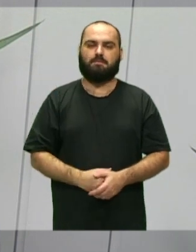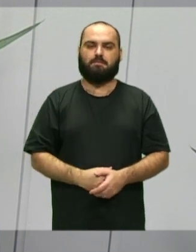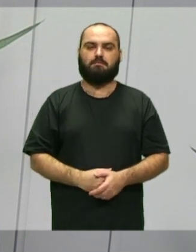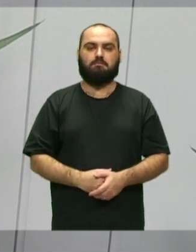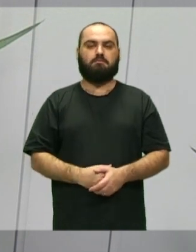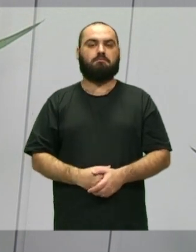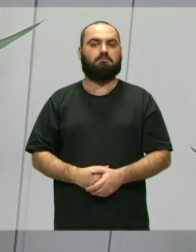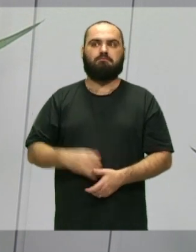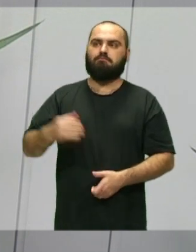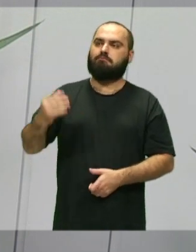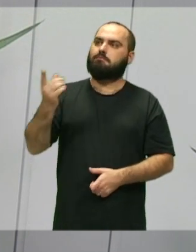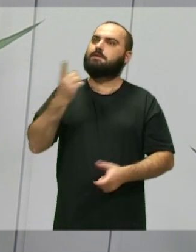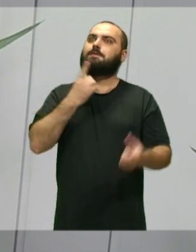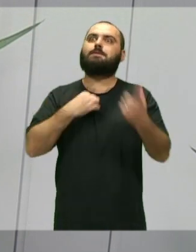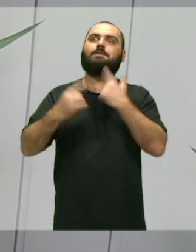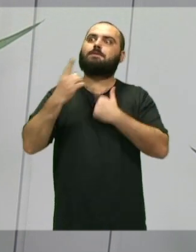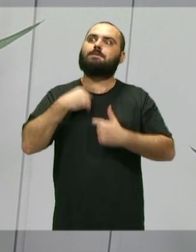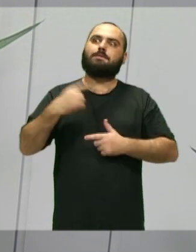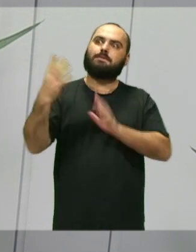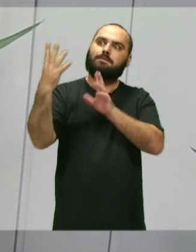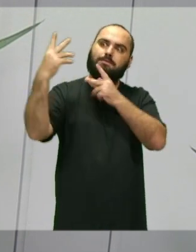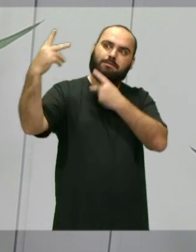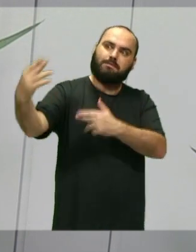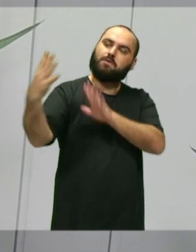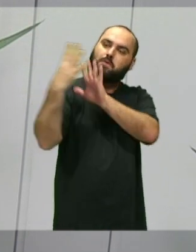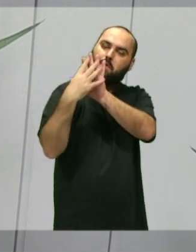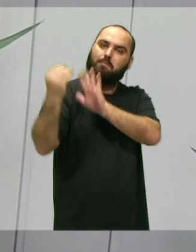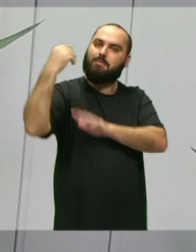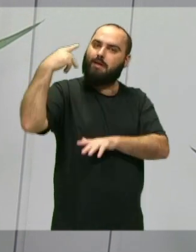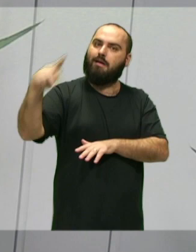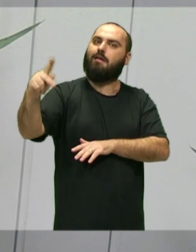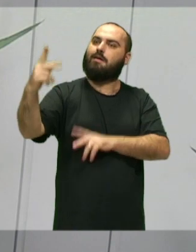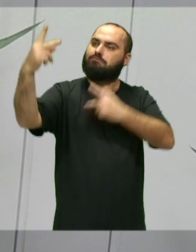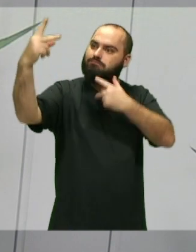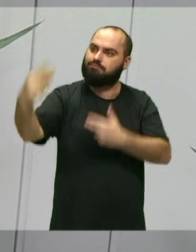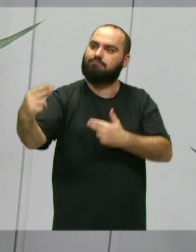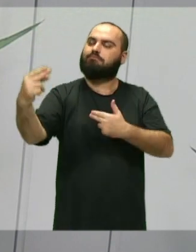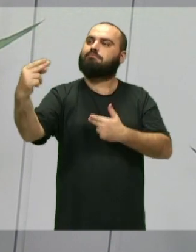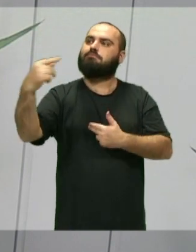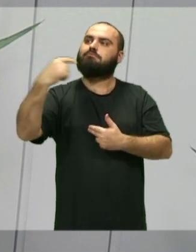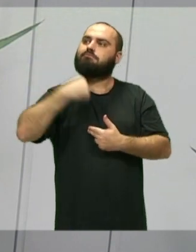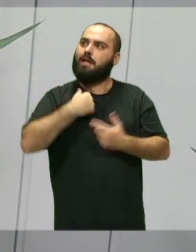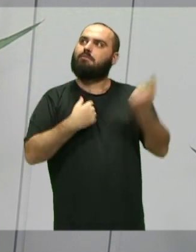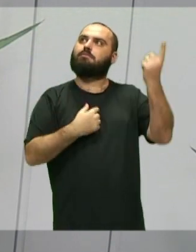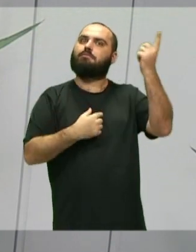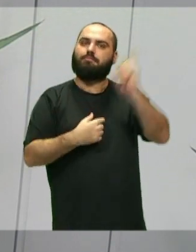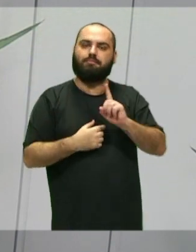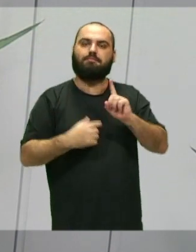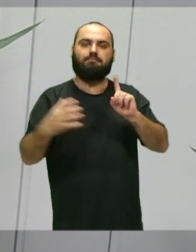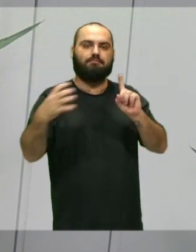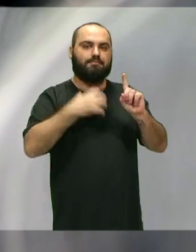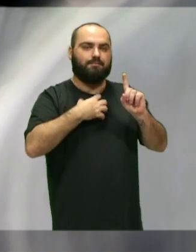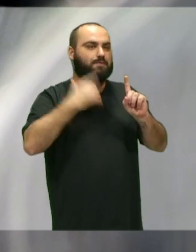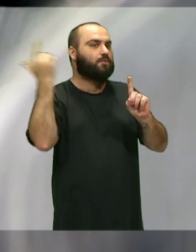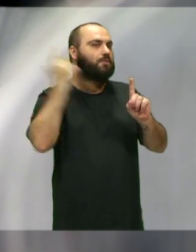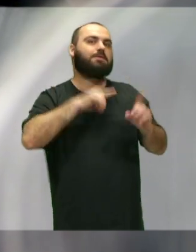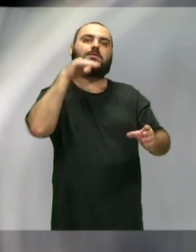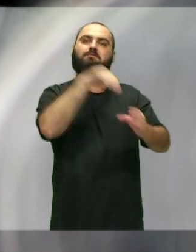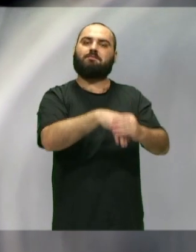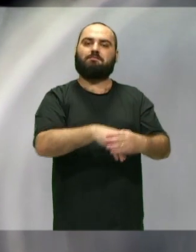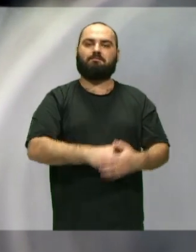deu uma vontade de fazer o que ela queria fazer e daí veio isso acabei conseguindo se eleger